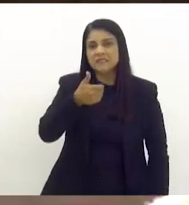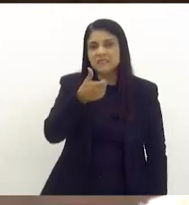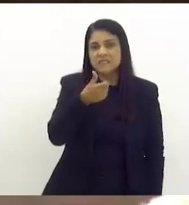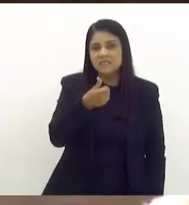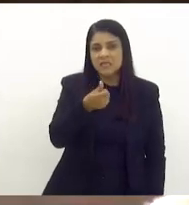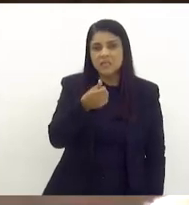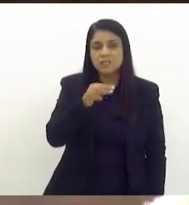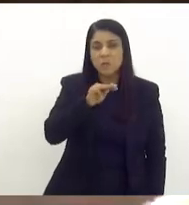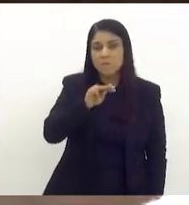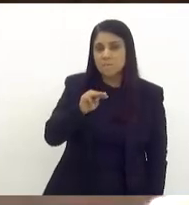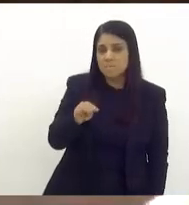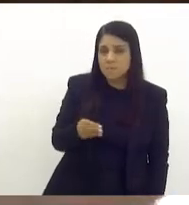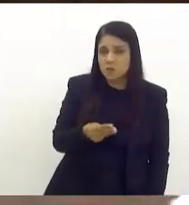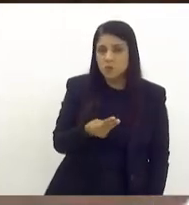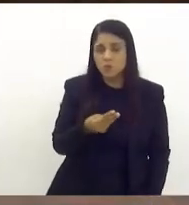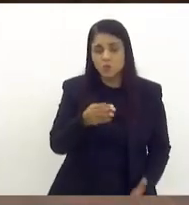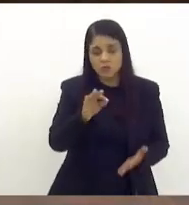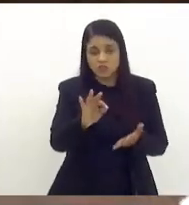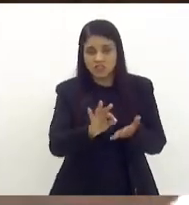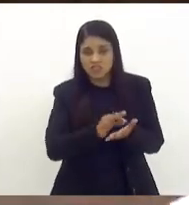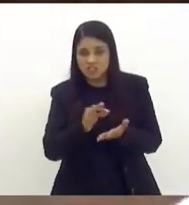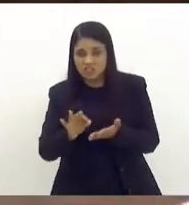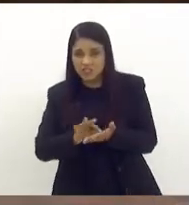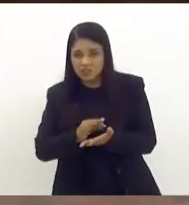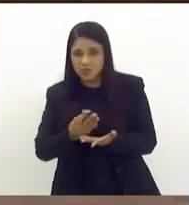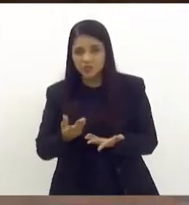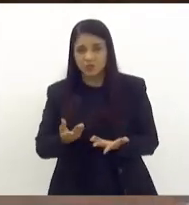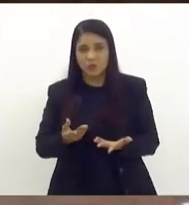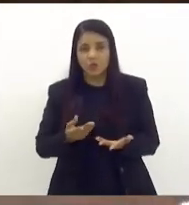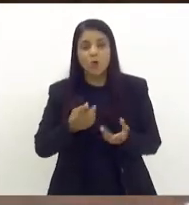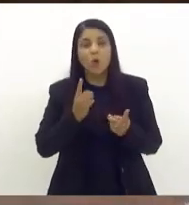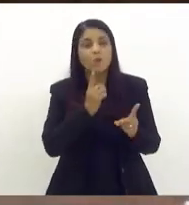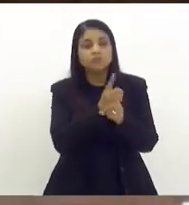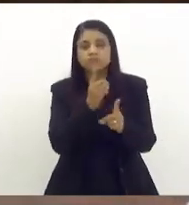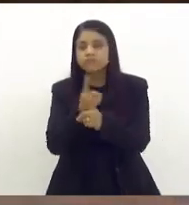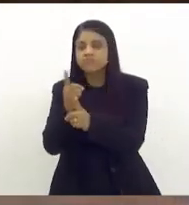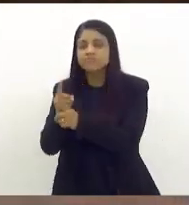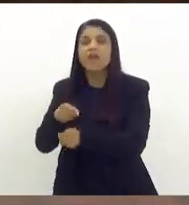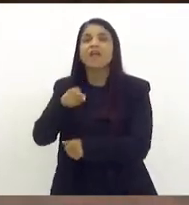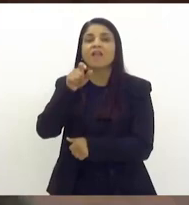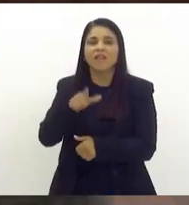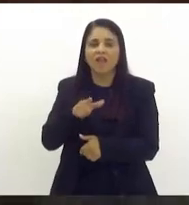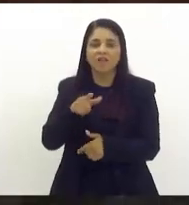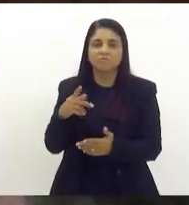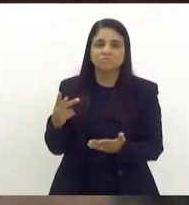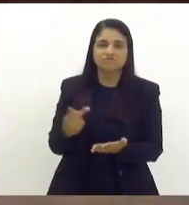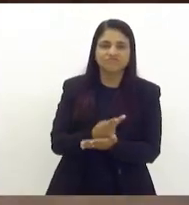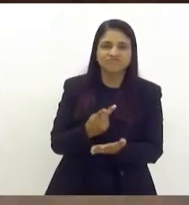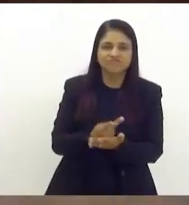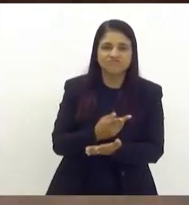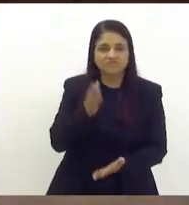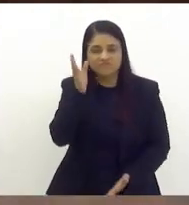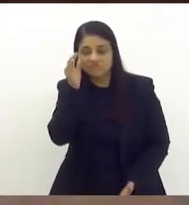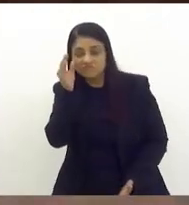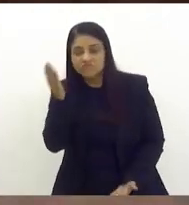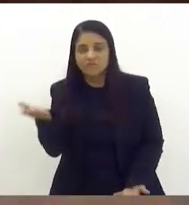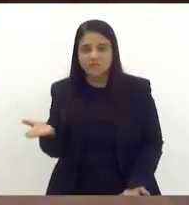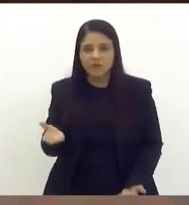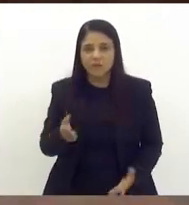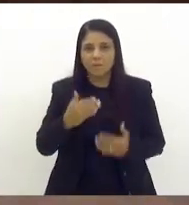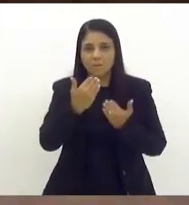é humanamente impossível você identificar os predadores até porque teve Fraude em todos os lugares